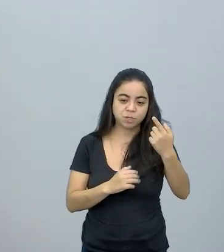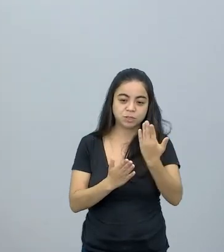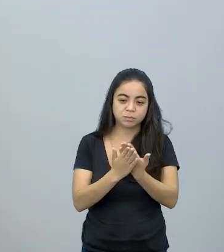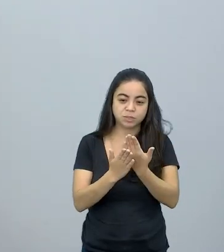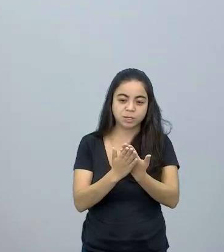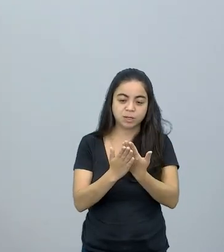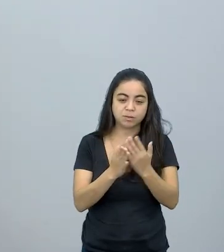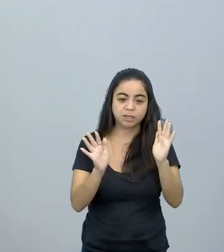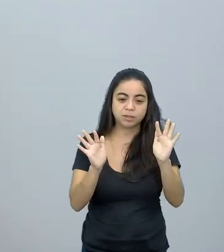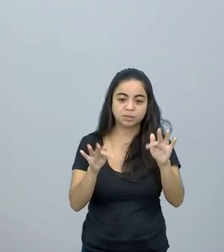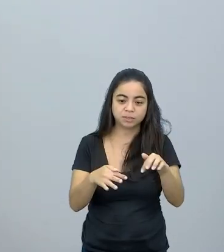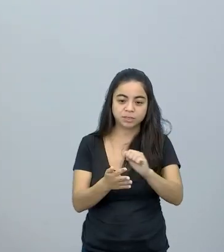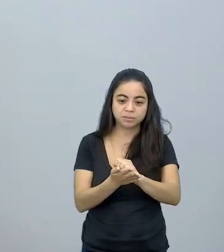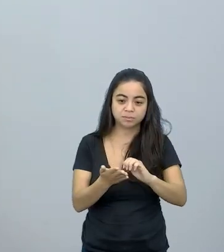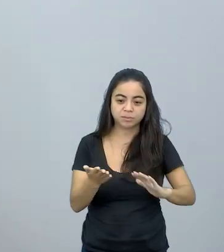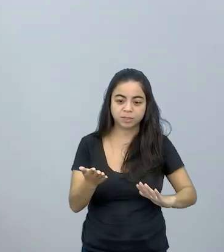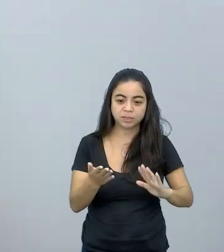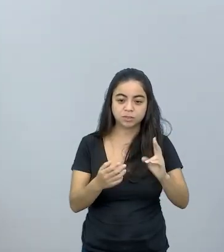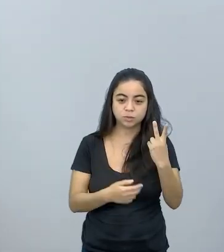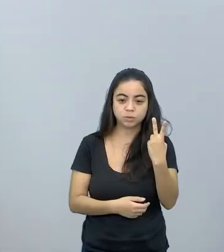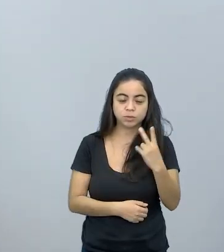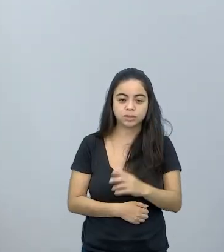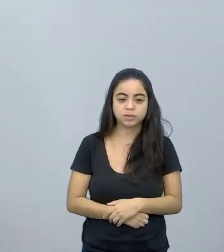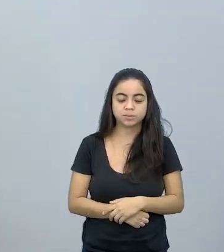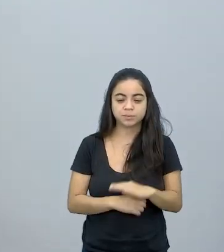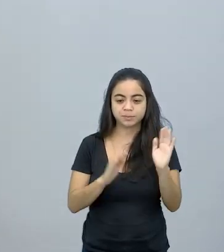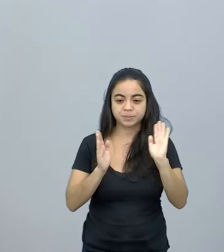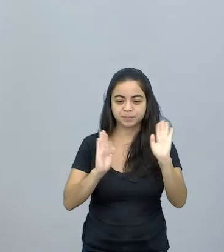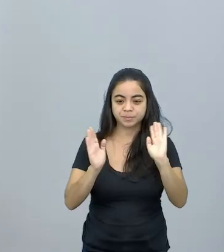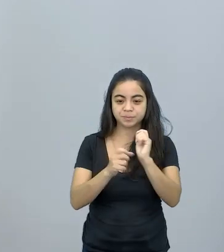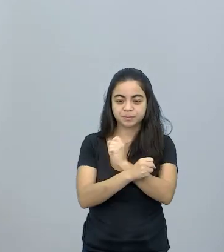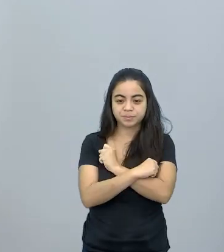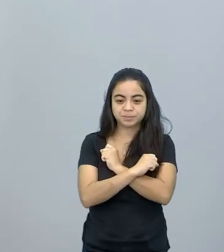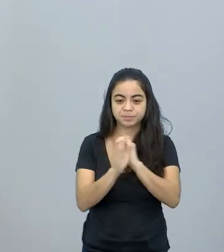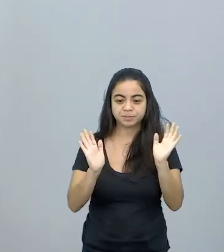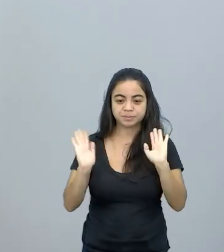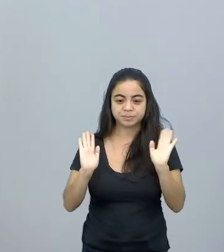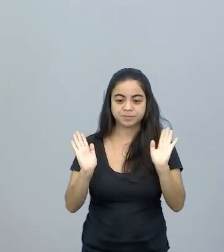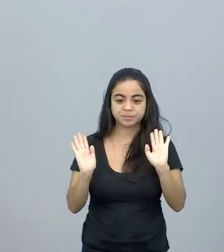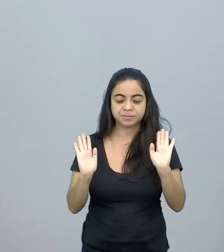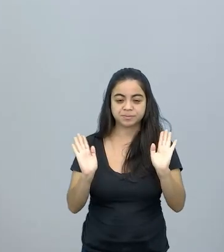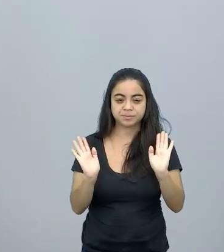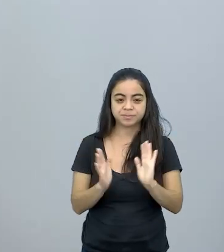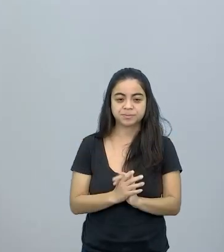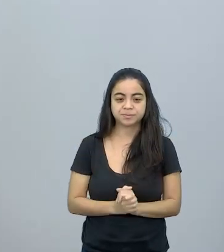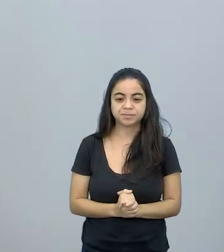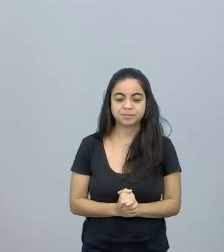encerramento dessa atividade 2, tá certo? Grande abraço aí para vocês e até mais.